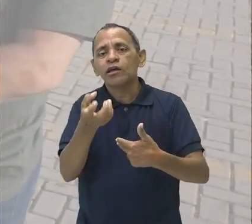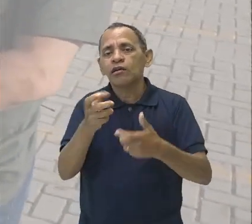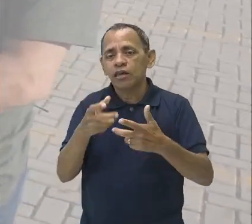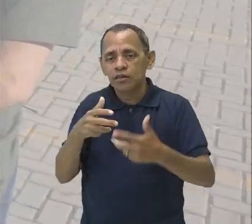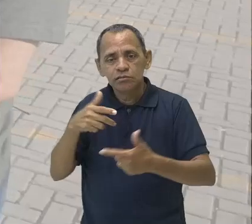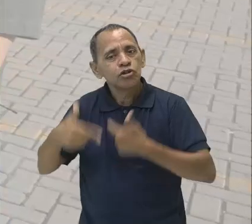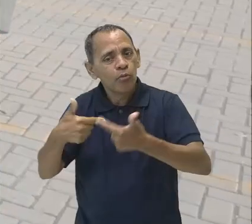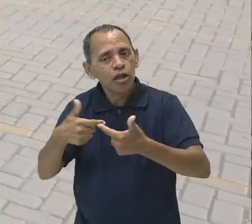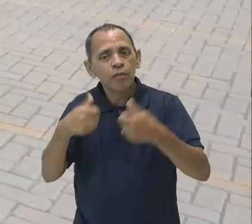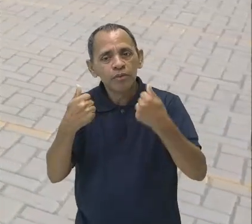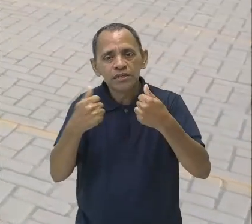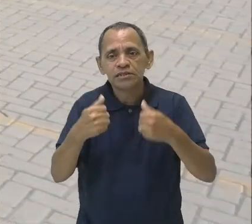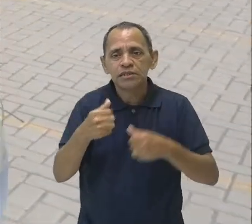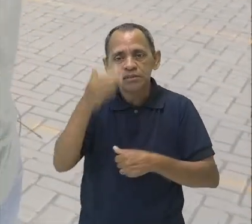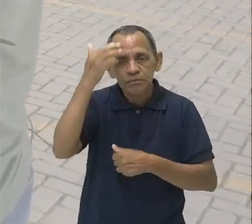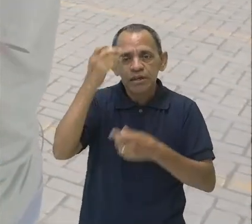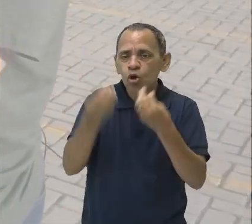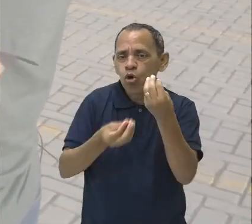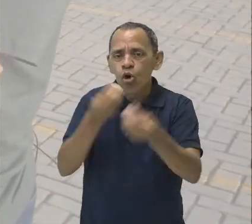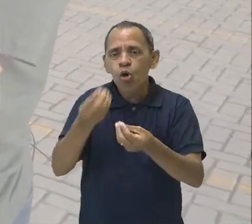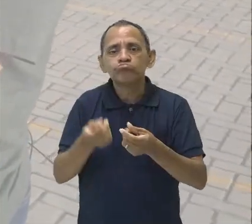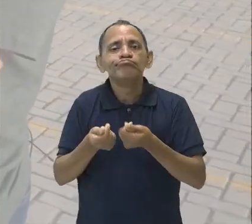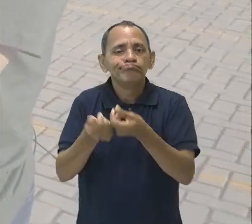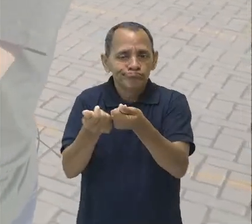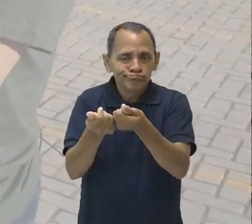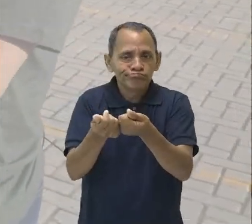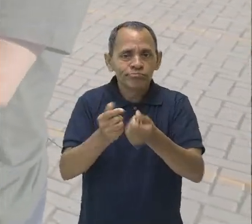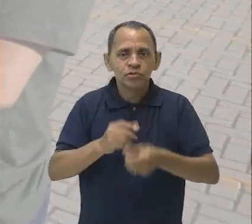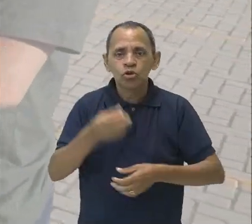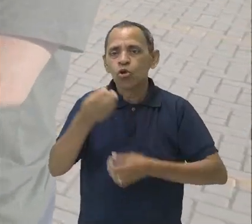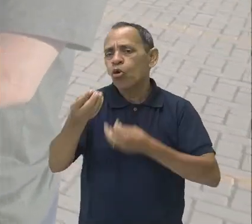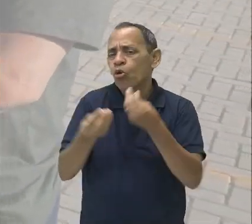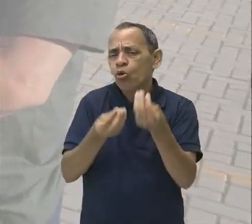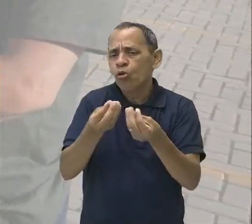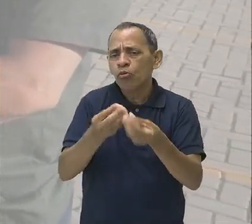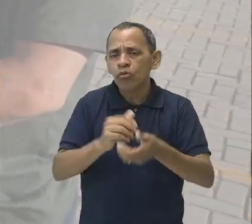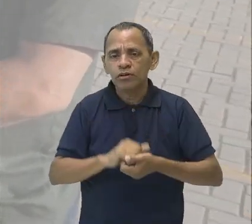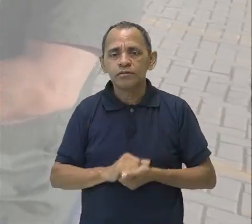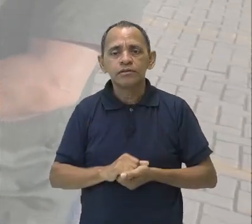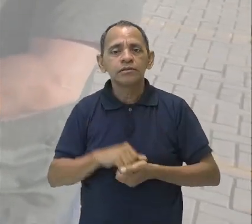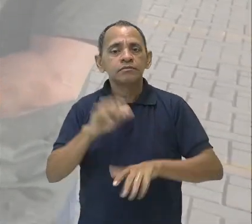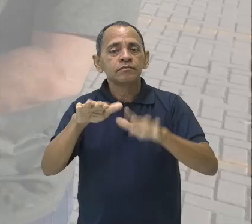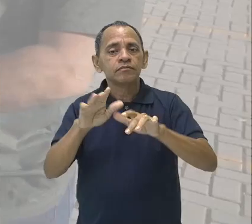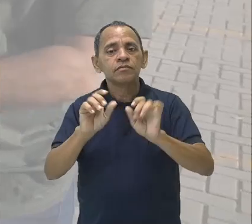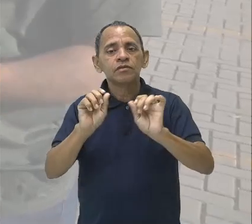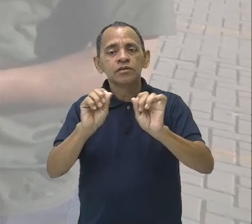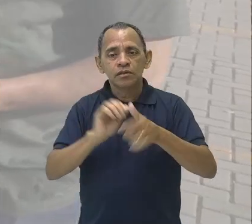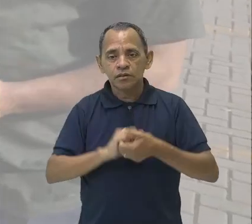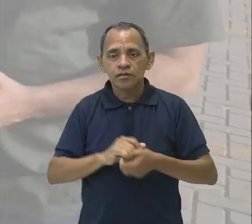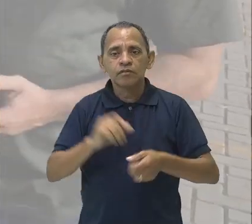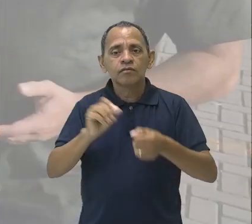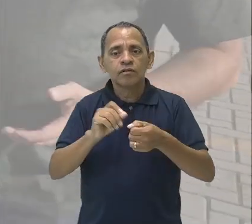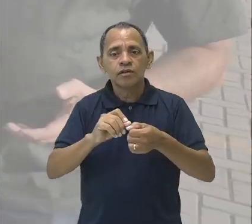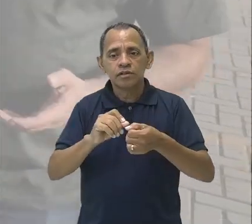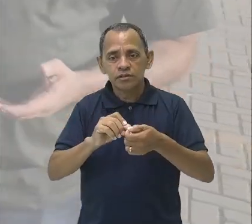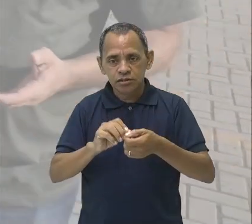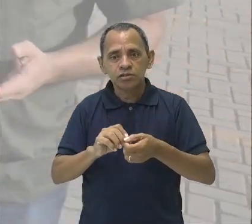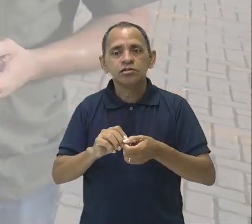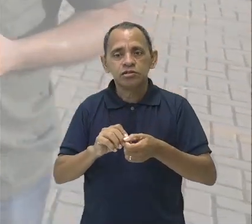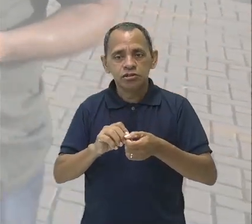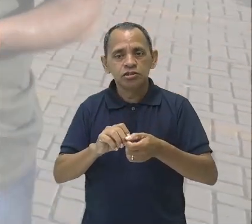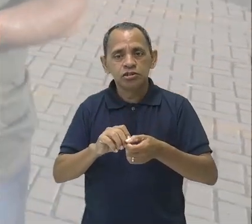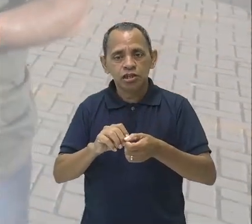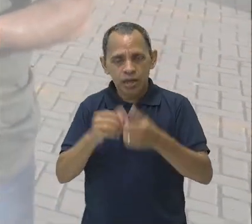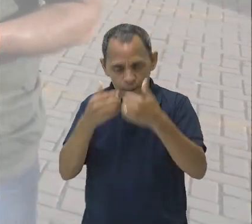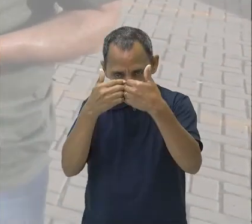dinheiro, né? Sempre, claro. Como é que vai ser isso? Como é que é isso, Mário? Assim, dependendo do que você for fazer de segmento, você deve sempre